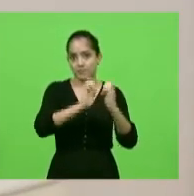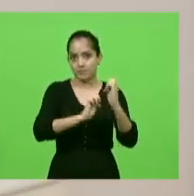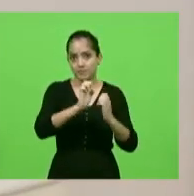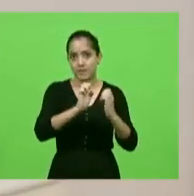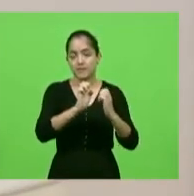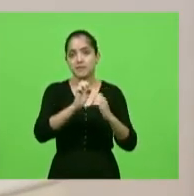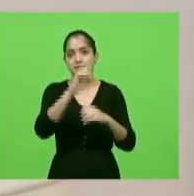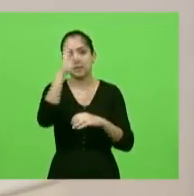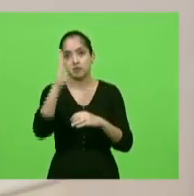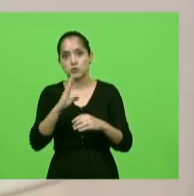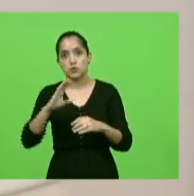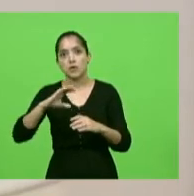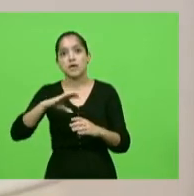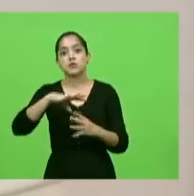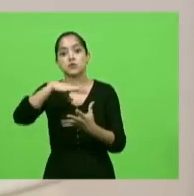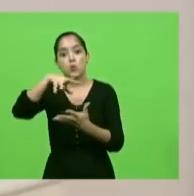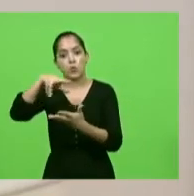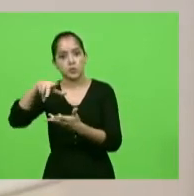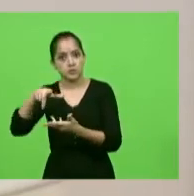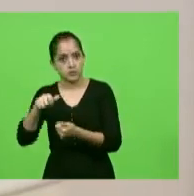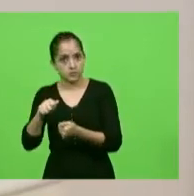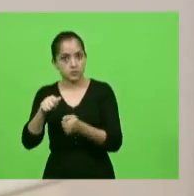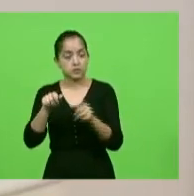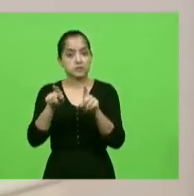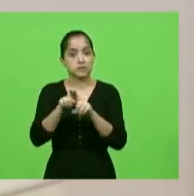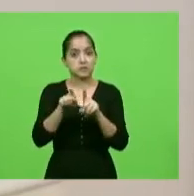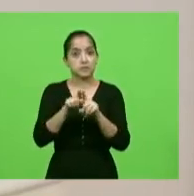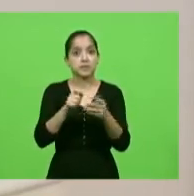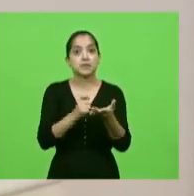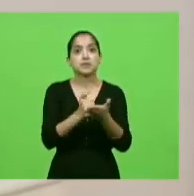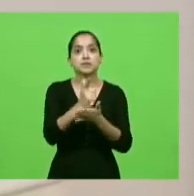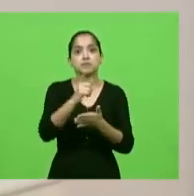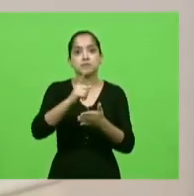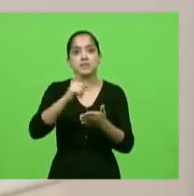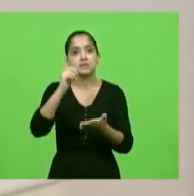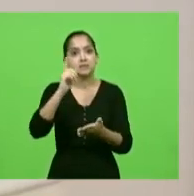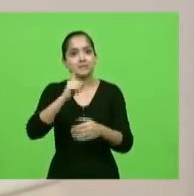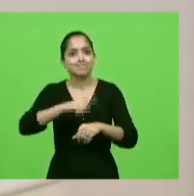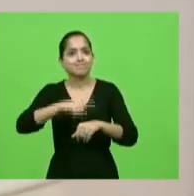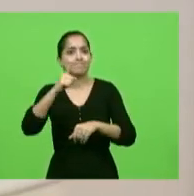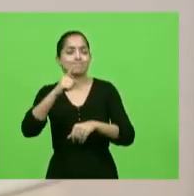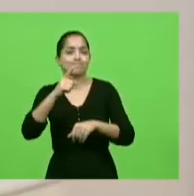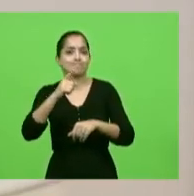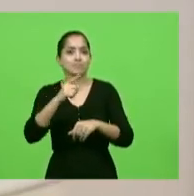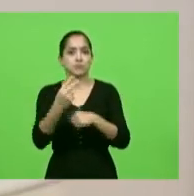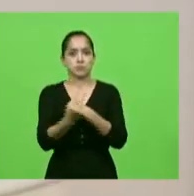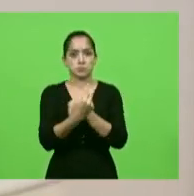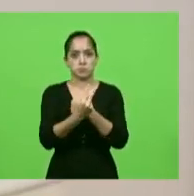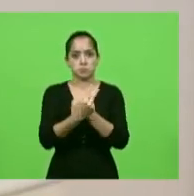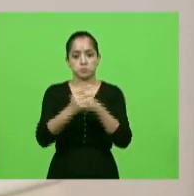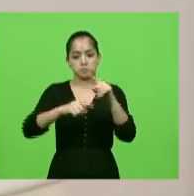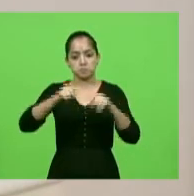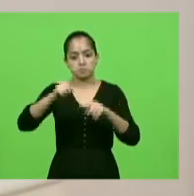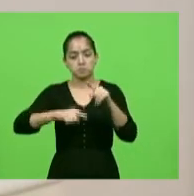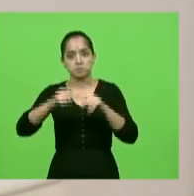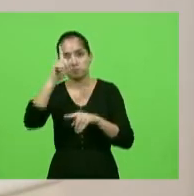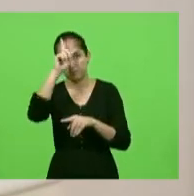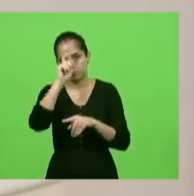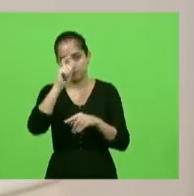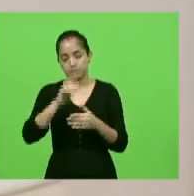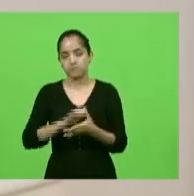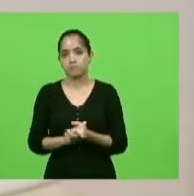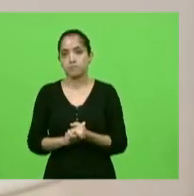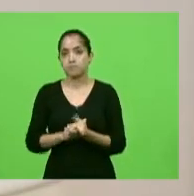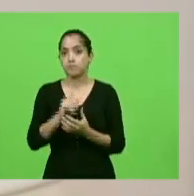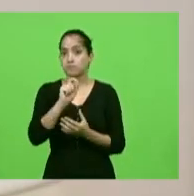estrangeiras, haja vista a necessidade de aquisição imediata de equipamentos de proteção individual e hospitalares. Ponderaram que,